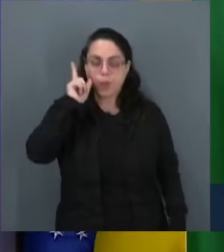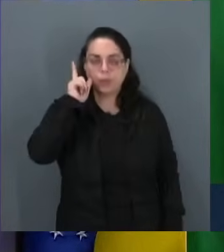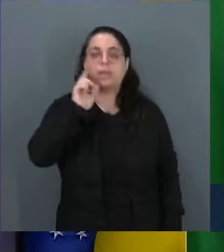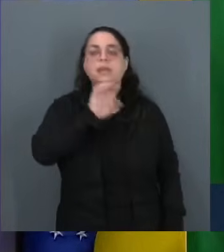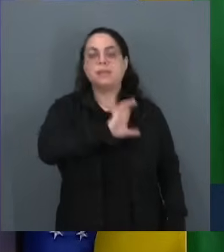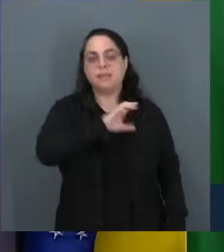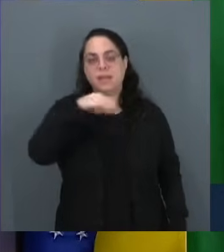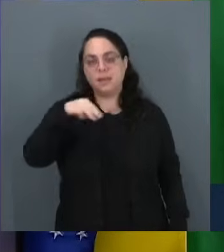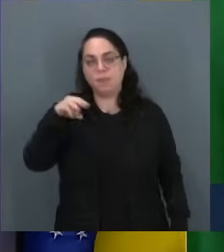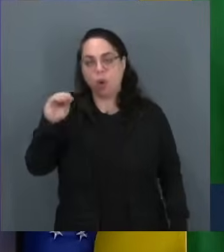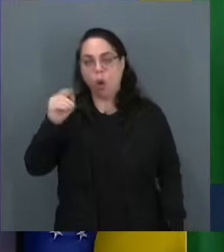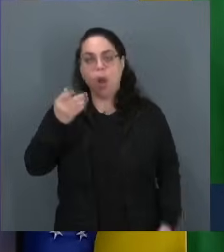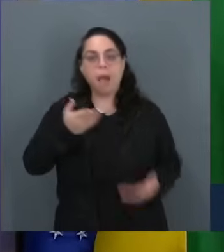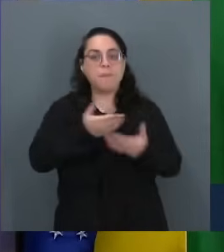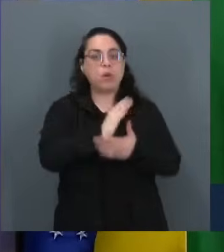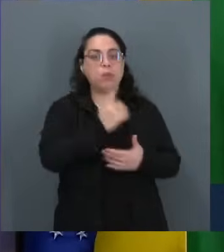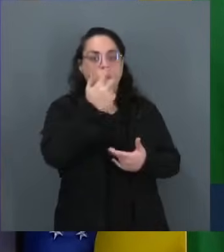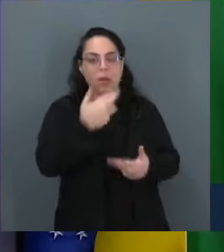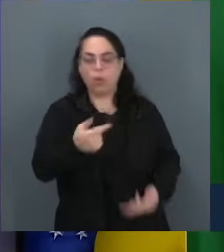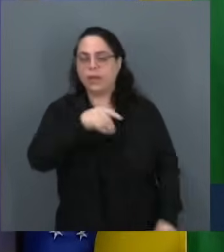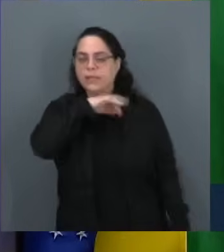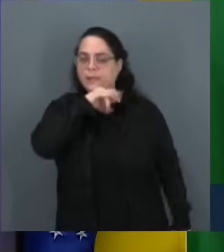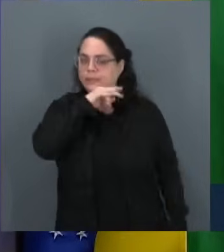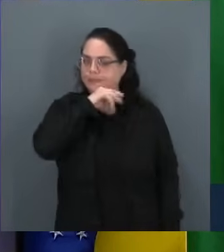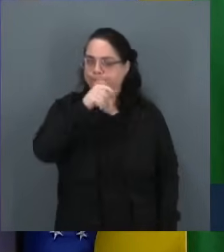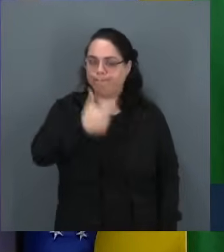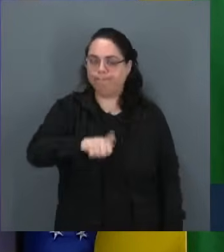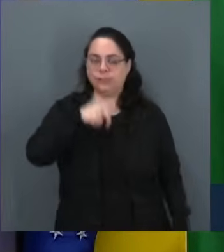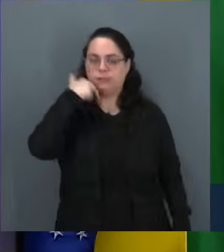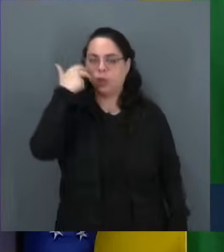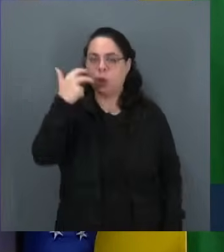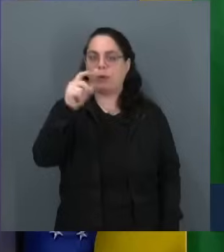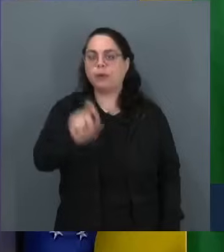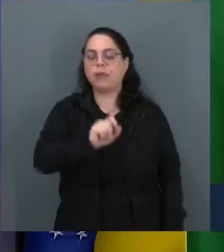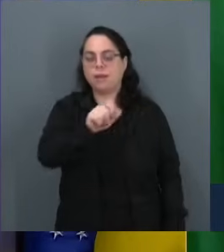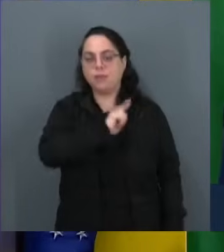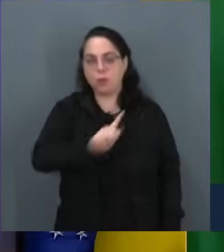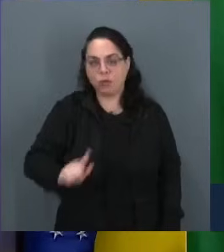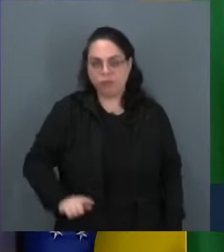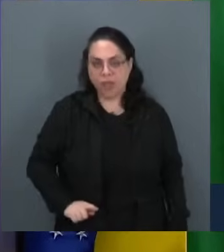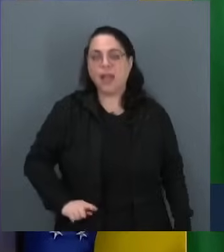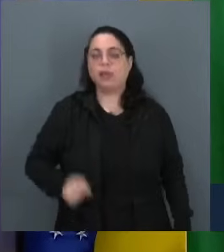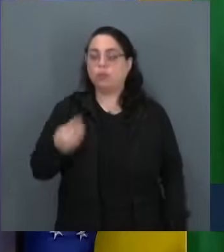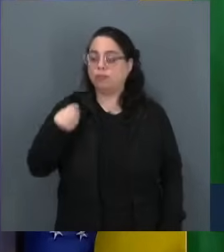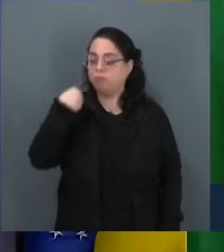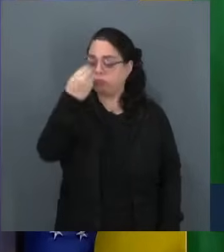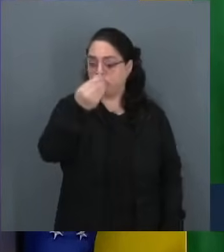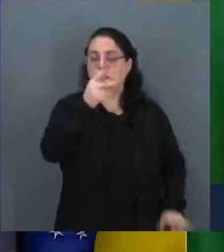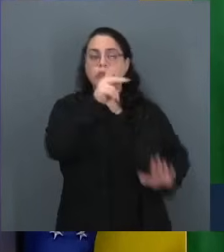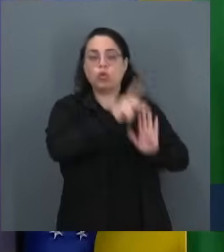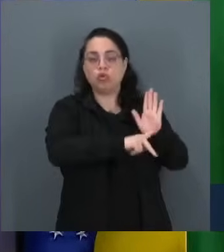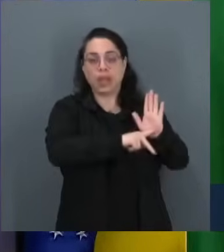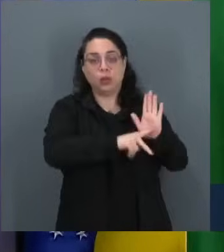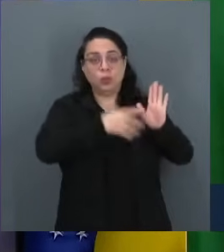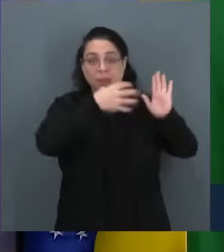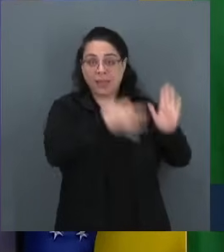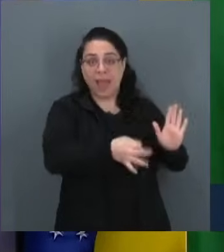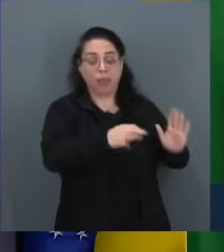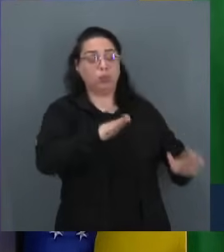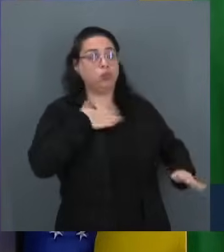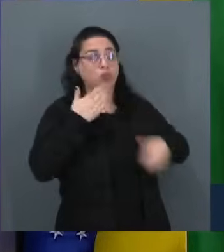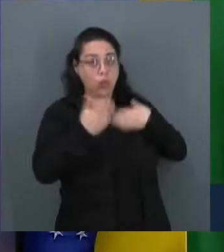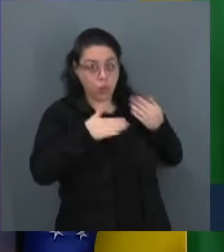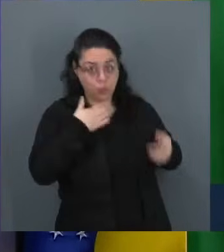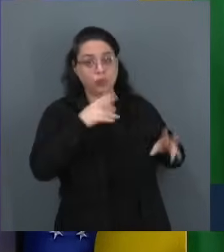Orçamento aprovou algo indecoroso. O governo, de forma surpreendente, enviou um projeto correto para a isenção do imposto de